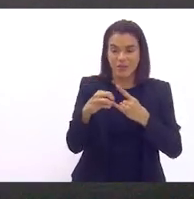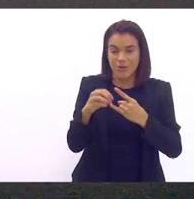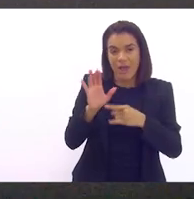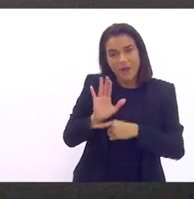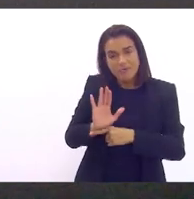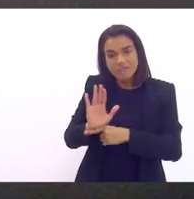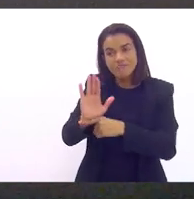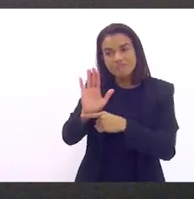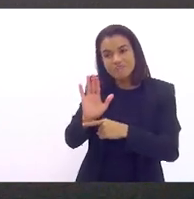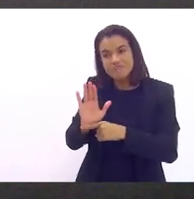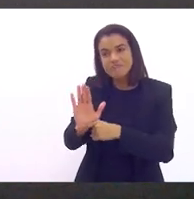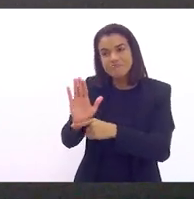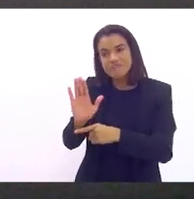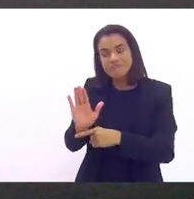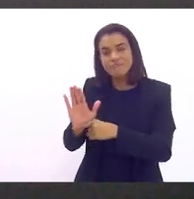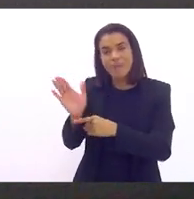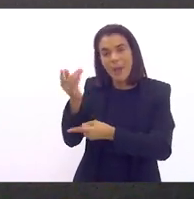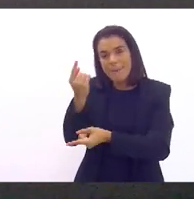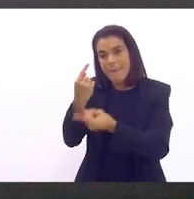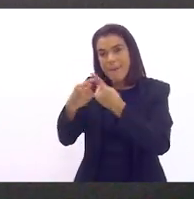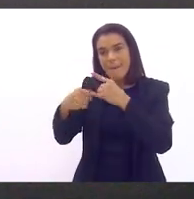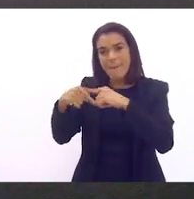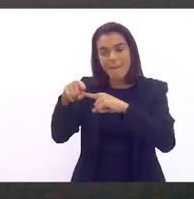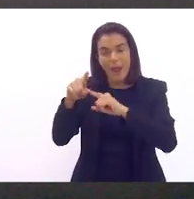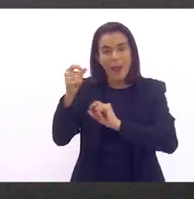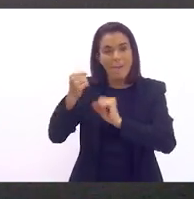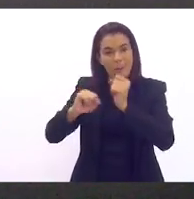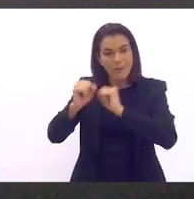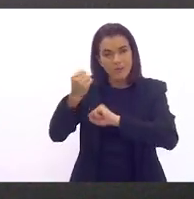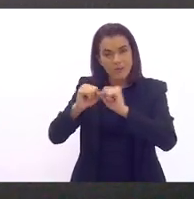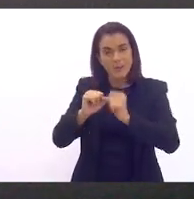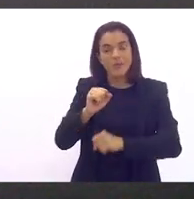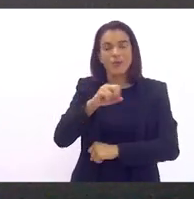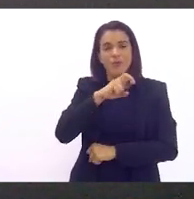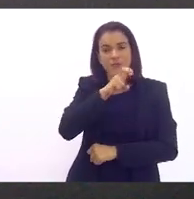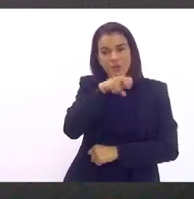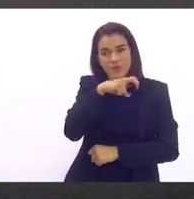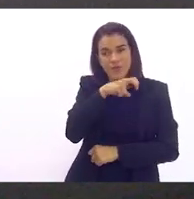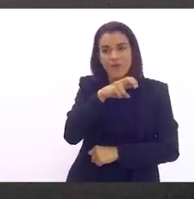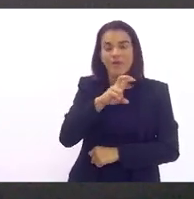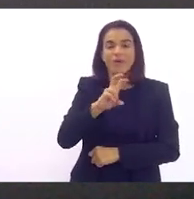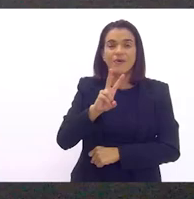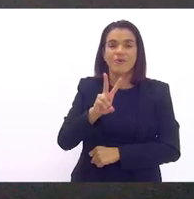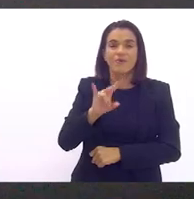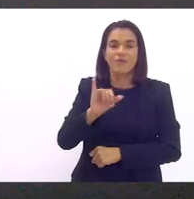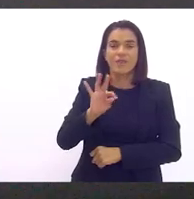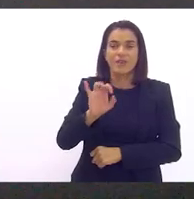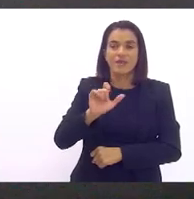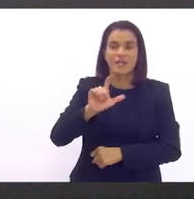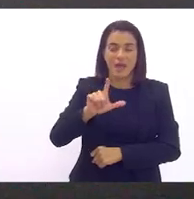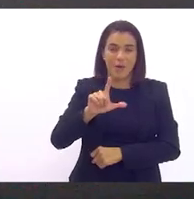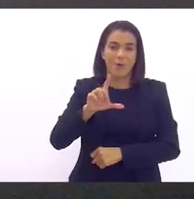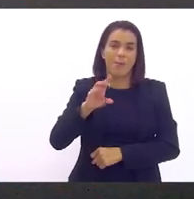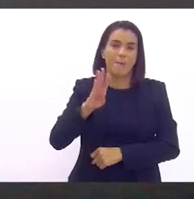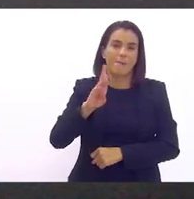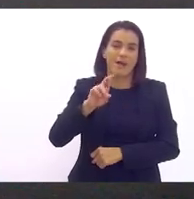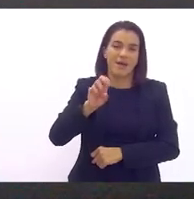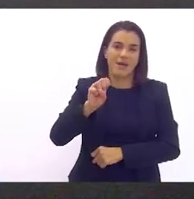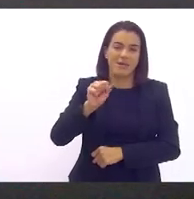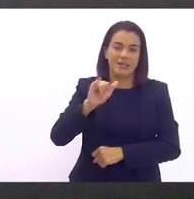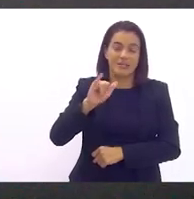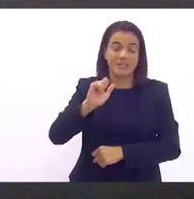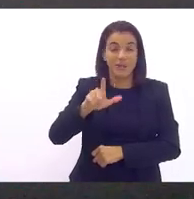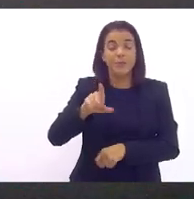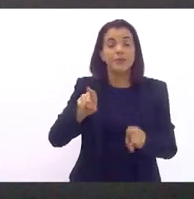ajudando a a retomar a capacidade de produtivo do Vital Brasil ele é muito importante e eu sei que maric estive lá tá que o Carlos